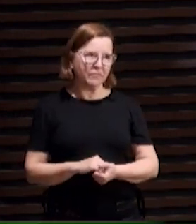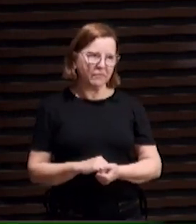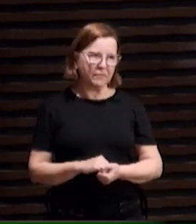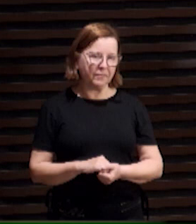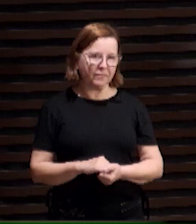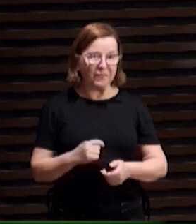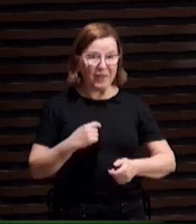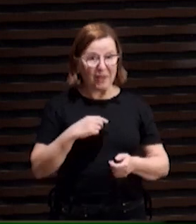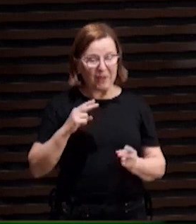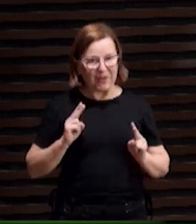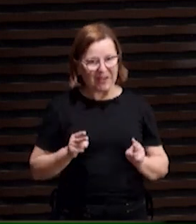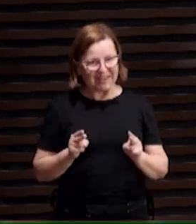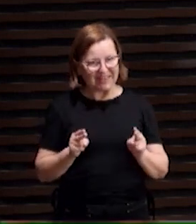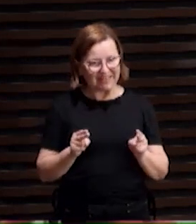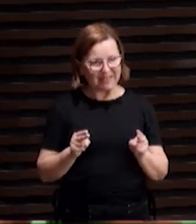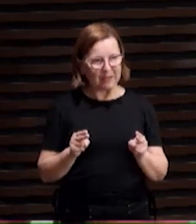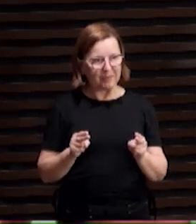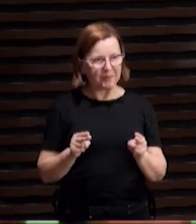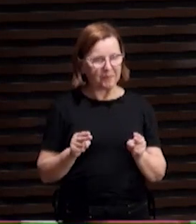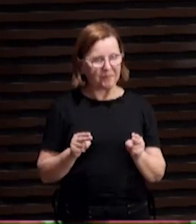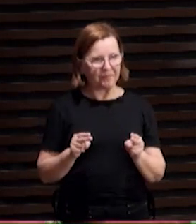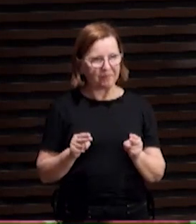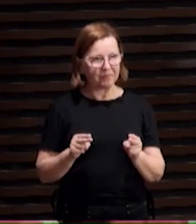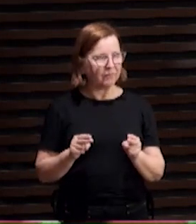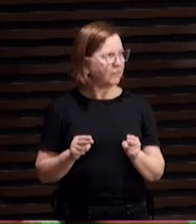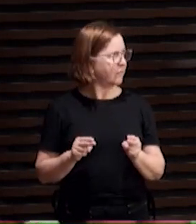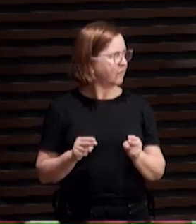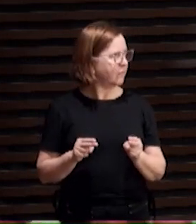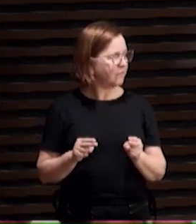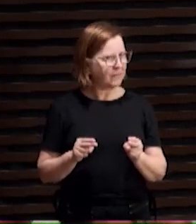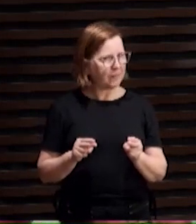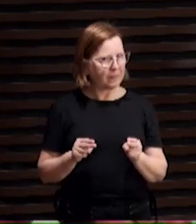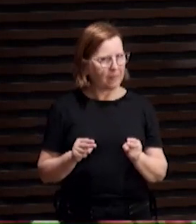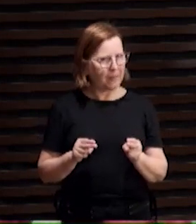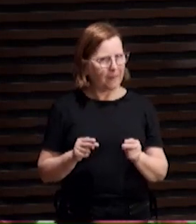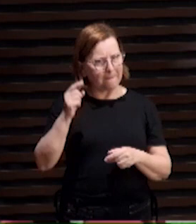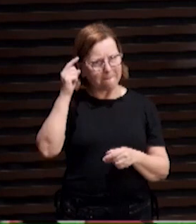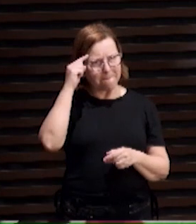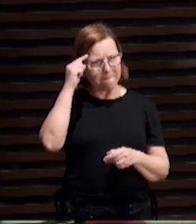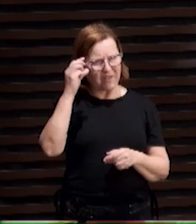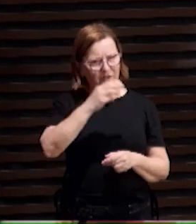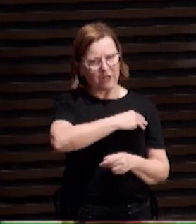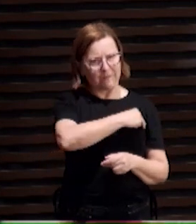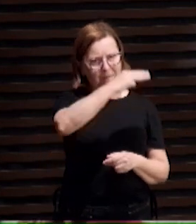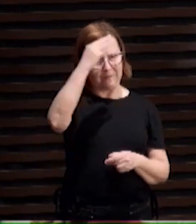Eu sempre me coloco no lado de Maria, vendo